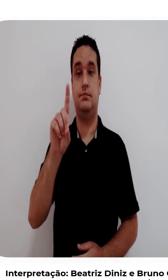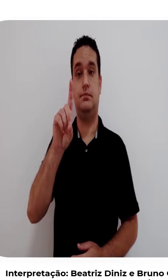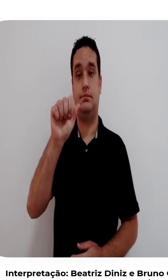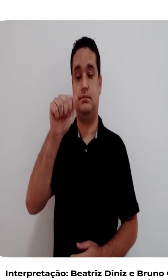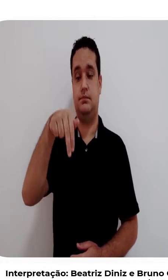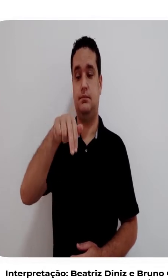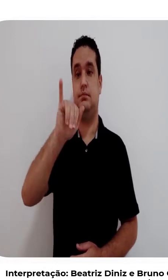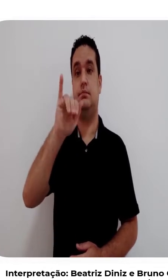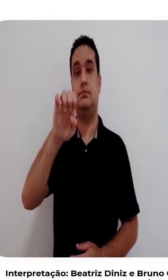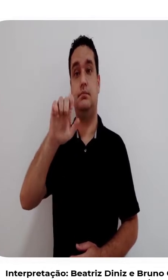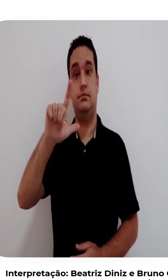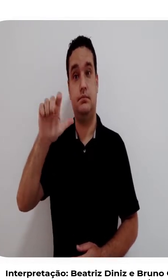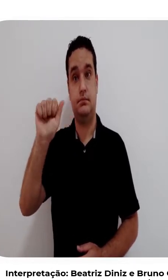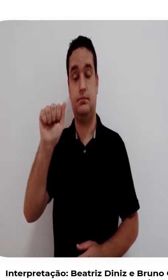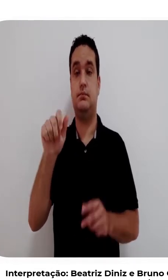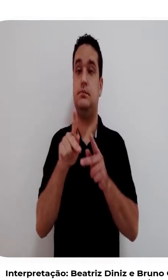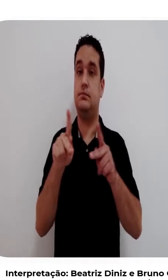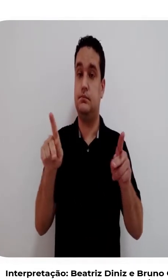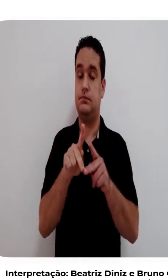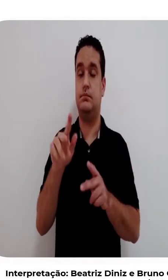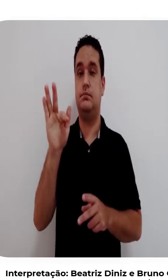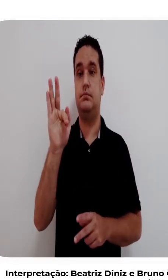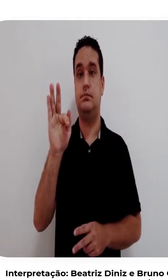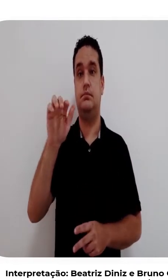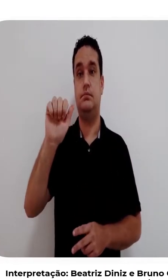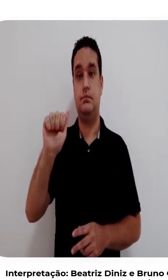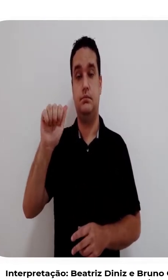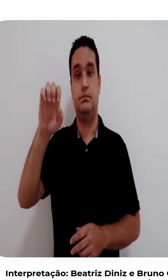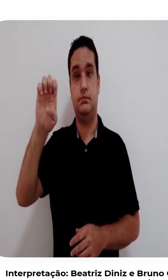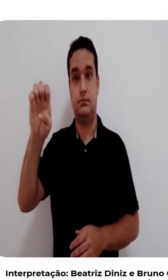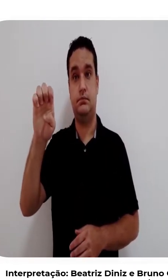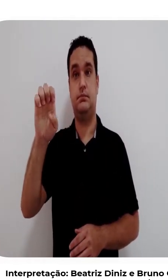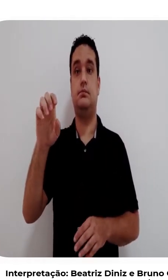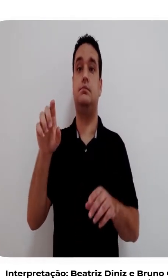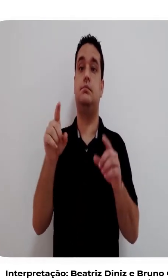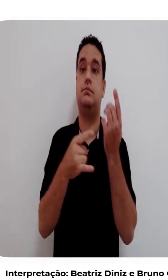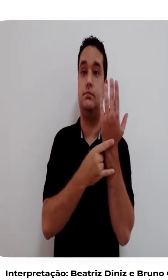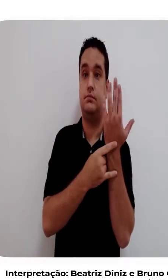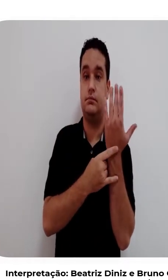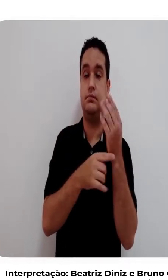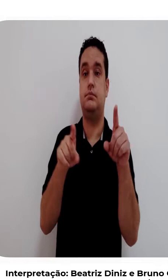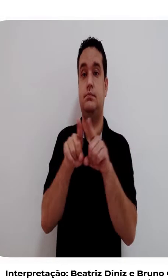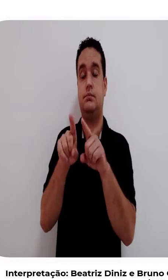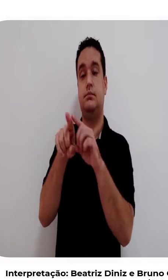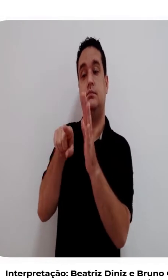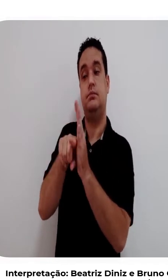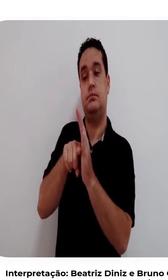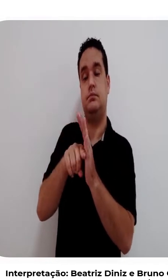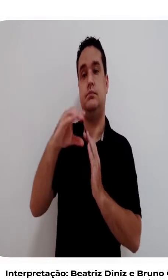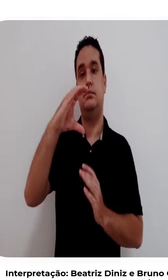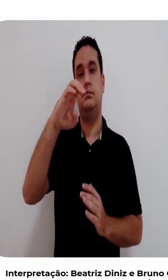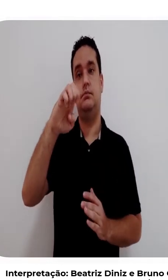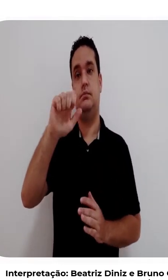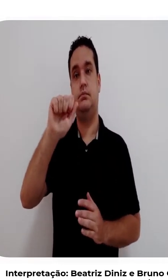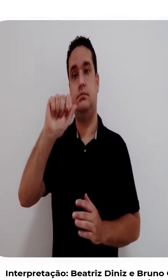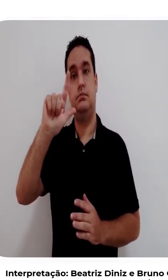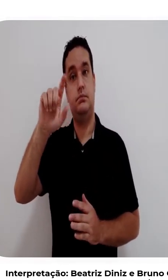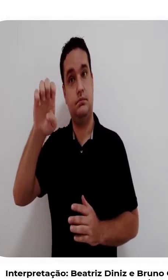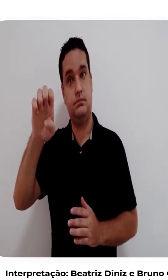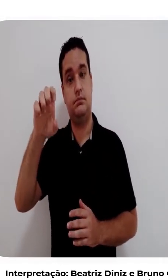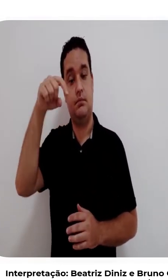Olá, eu sou Daniela Montuani, professora da Faculdade de Educação da UFMG e pesquisadora do CEALI. E